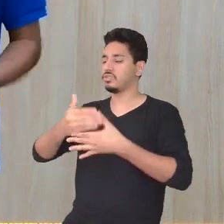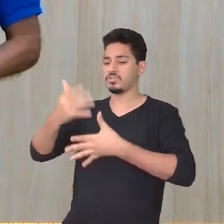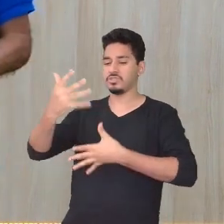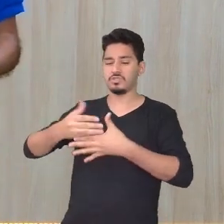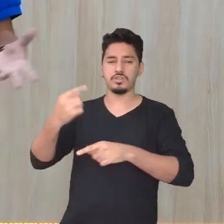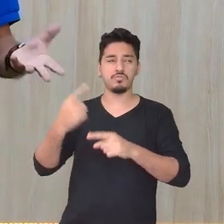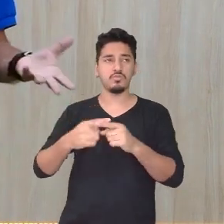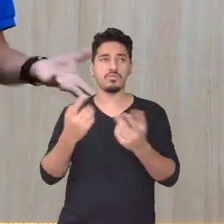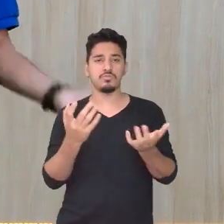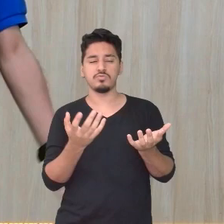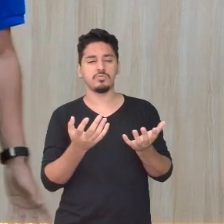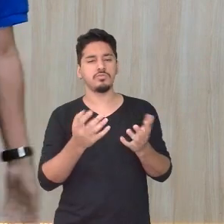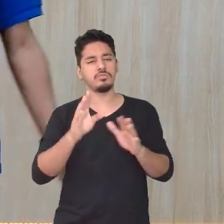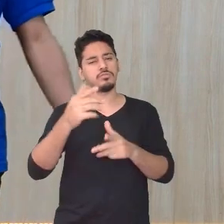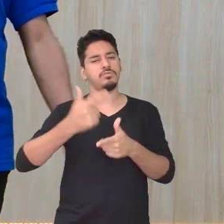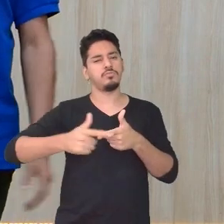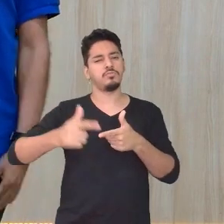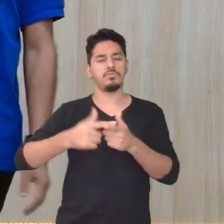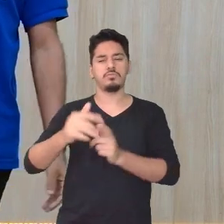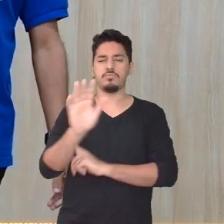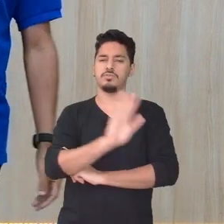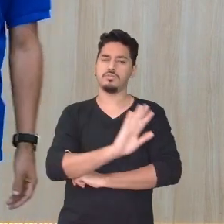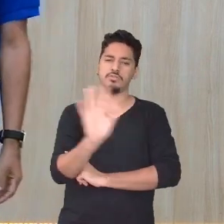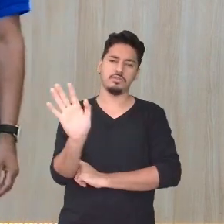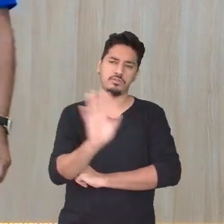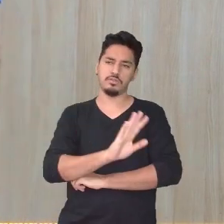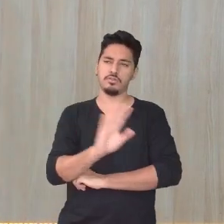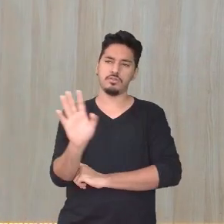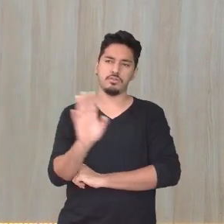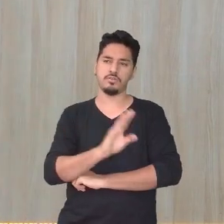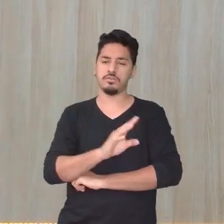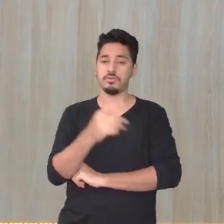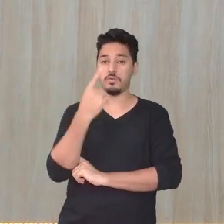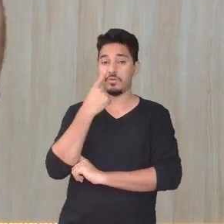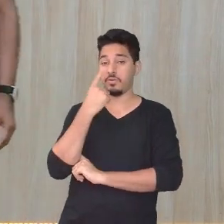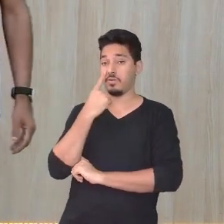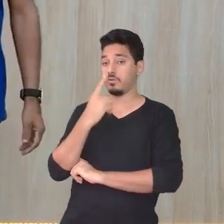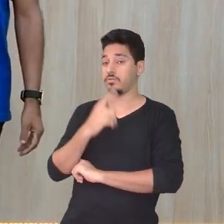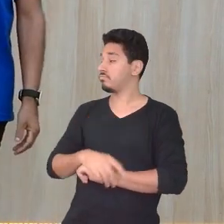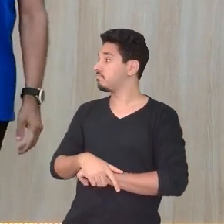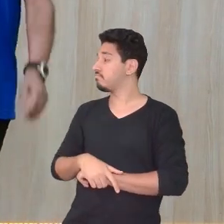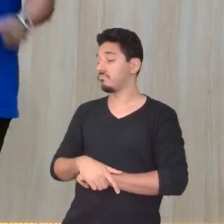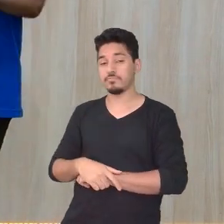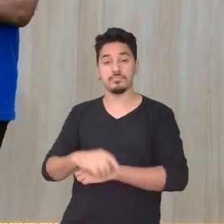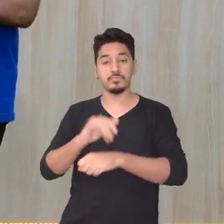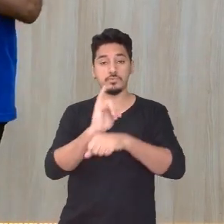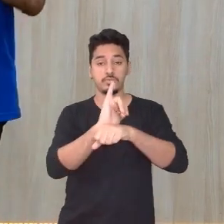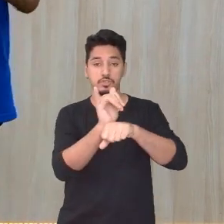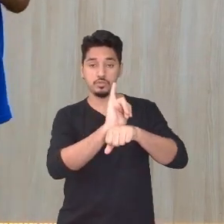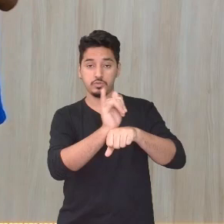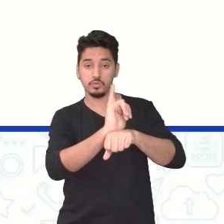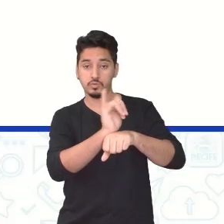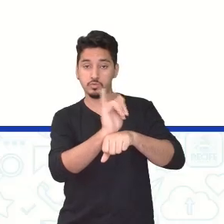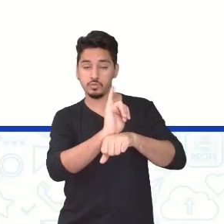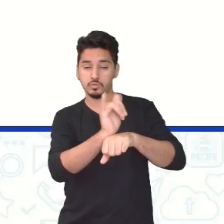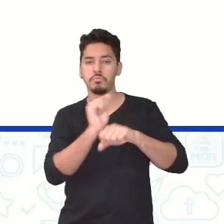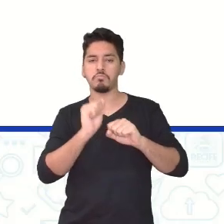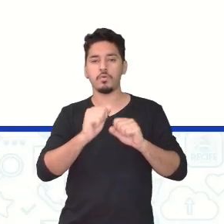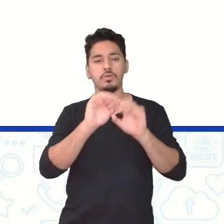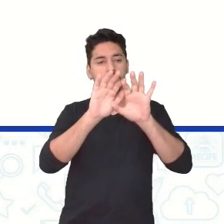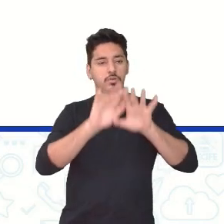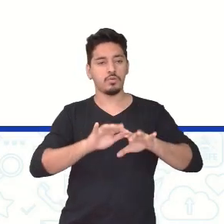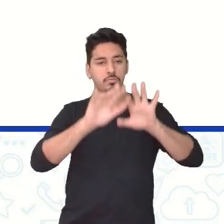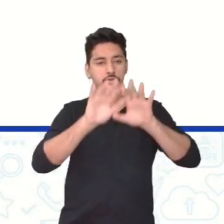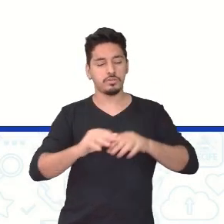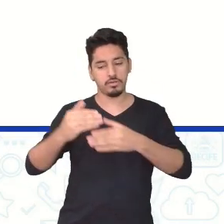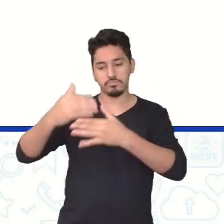sou da rede. Não tem problema, não. Olha o que tem por aí, ó. YouTube! Você pode comentar lá